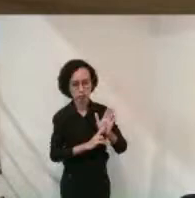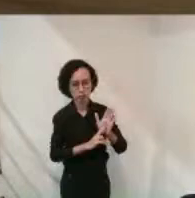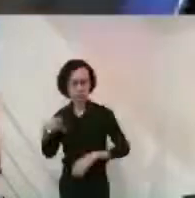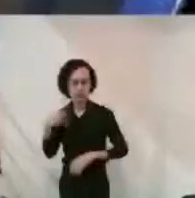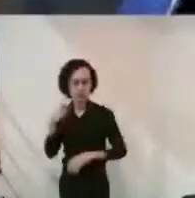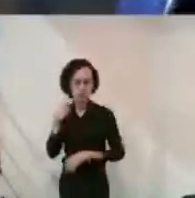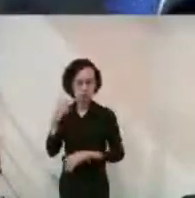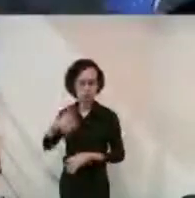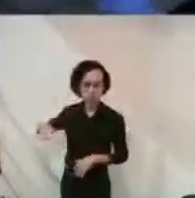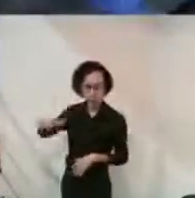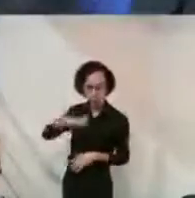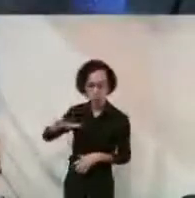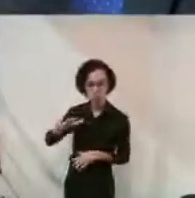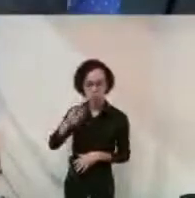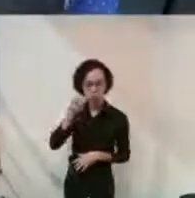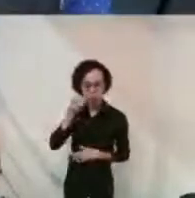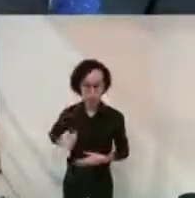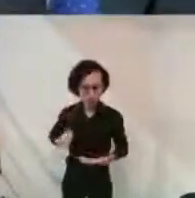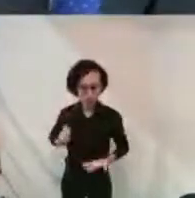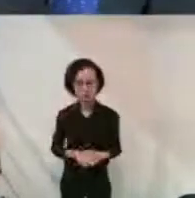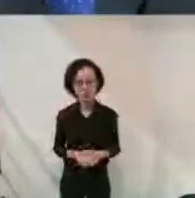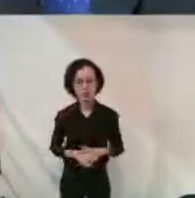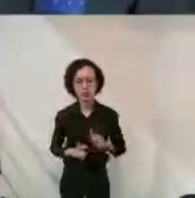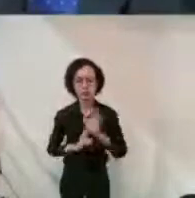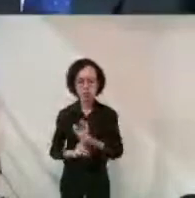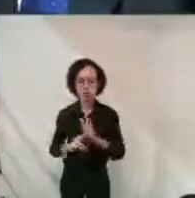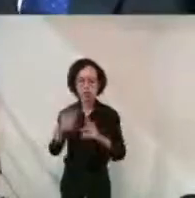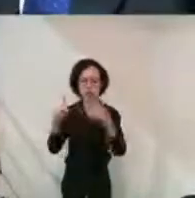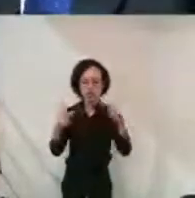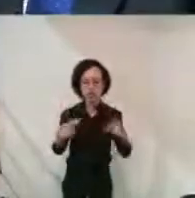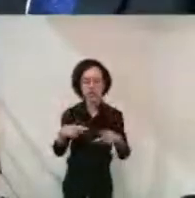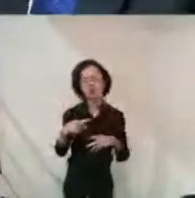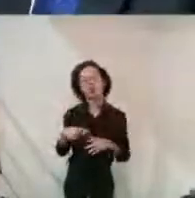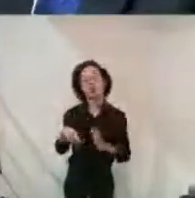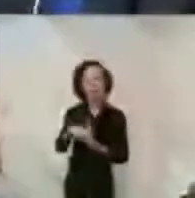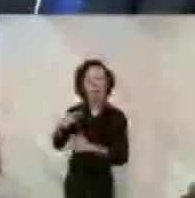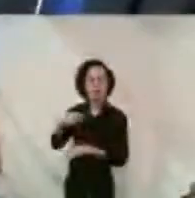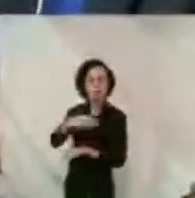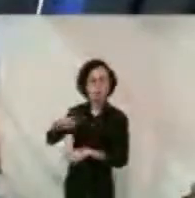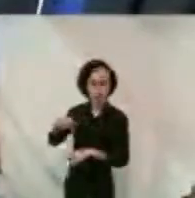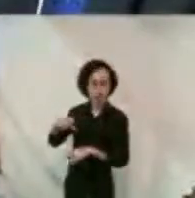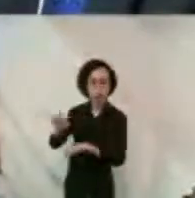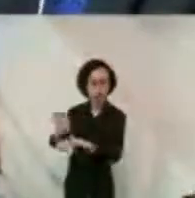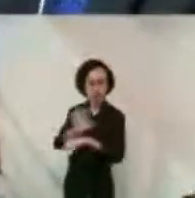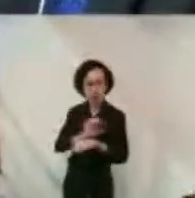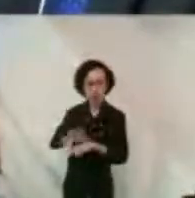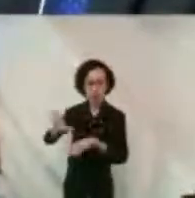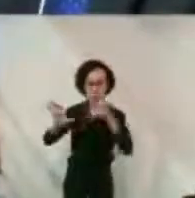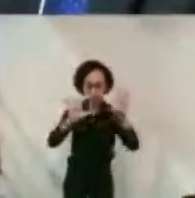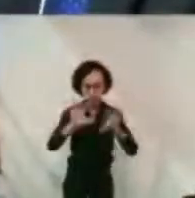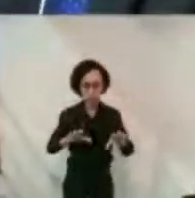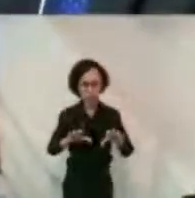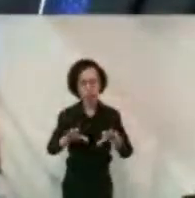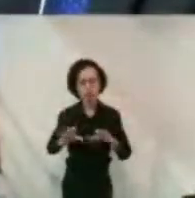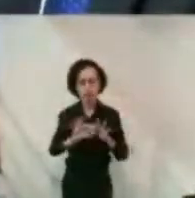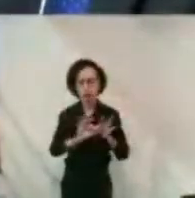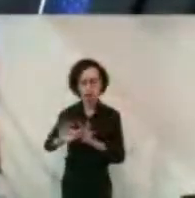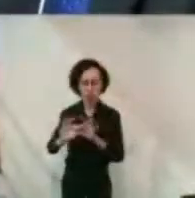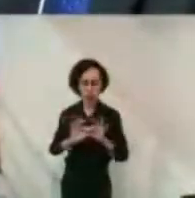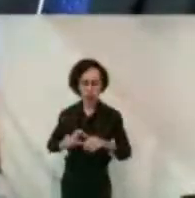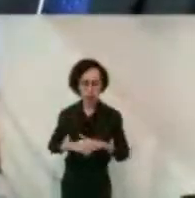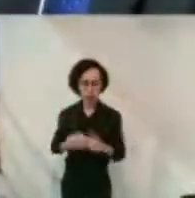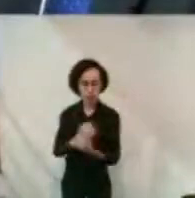procuradores que neste ato representam seus ministérios públicos, tanto dos estados quanto da União. Quero